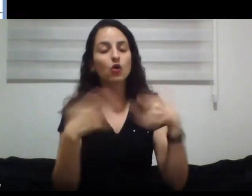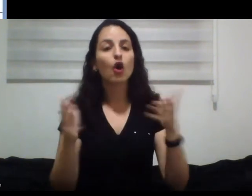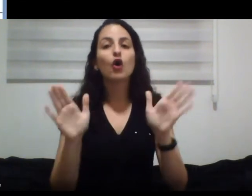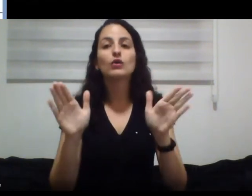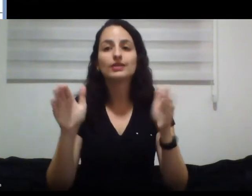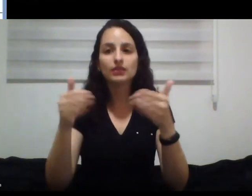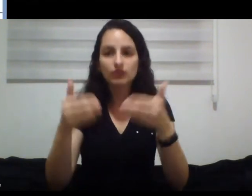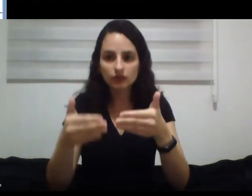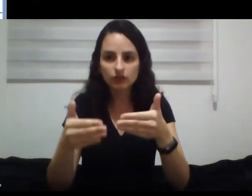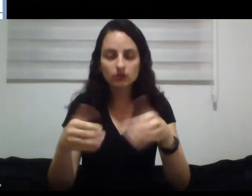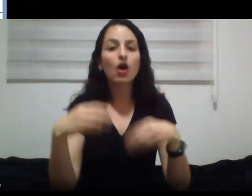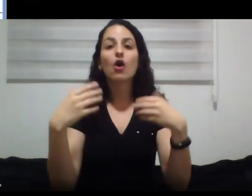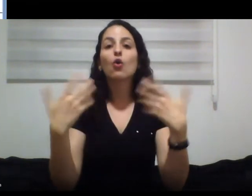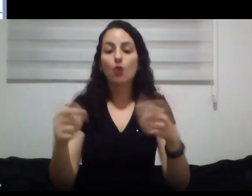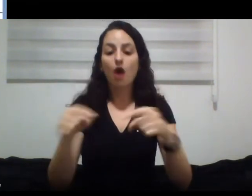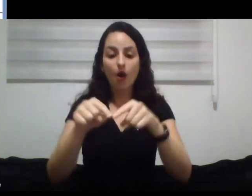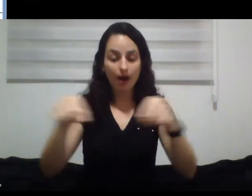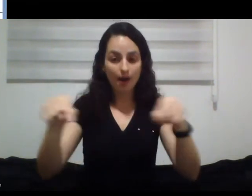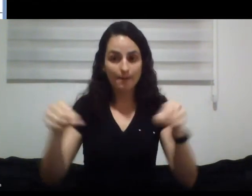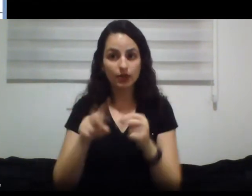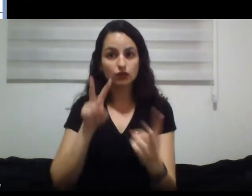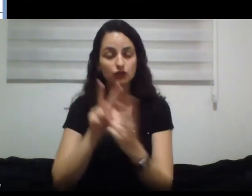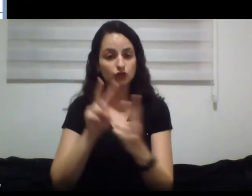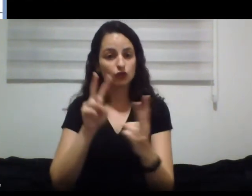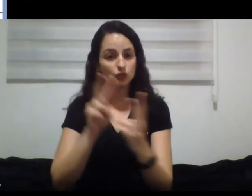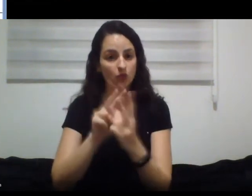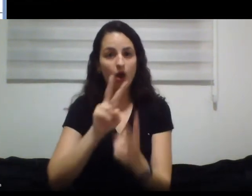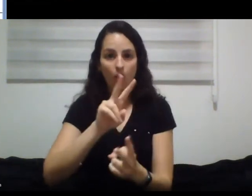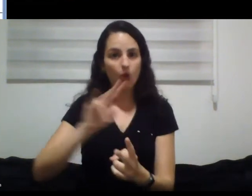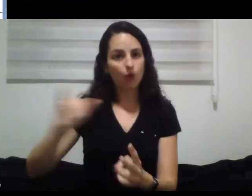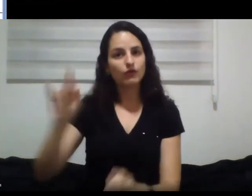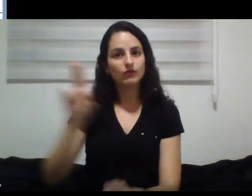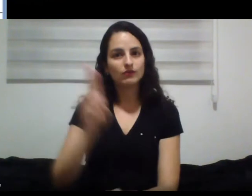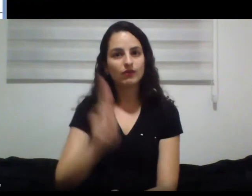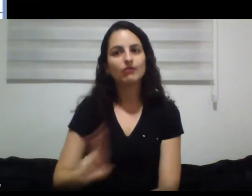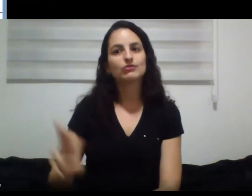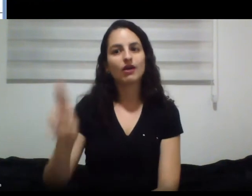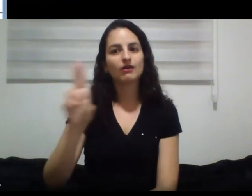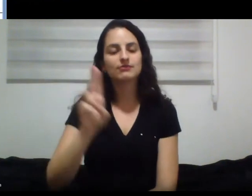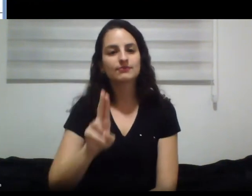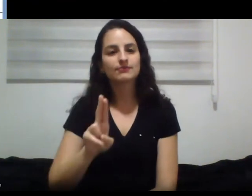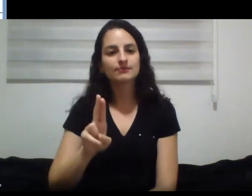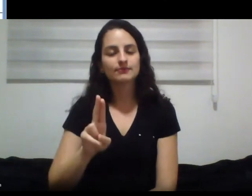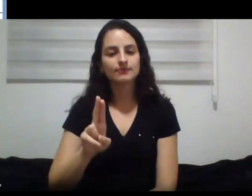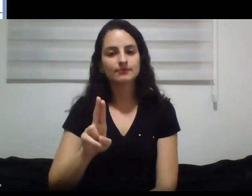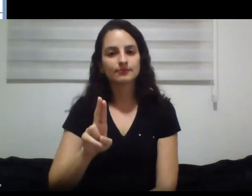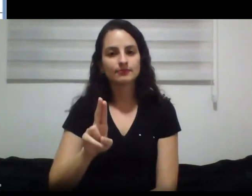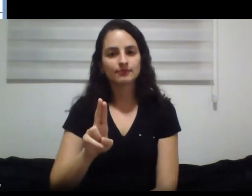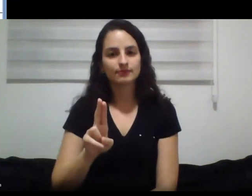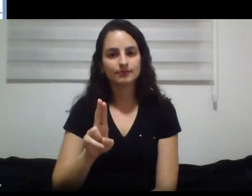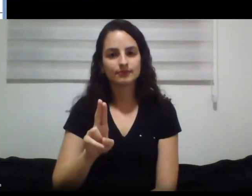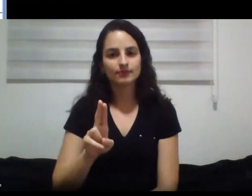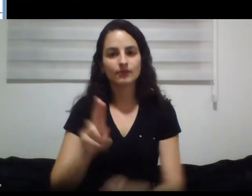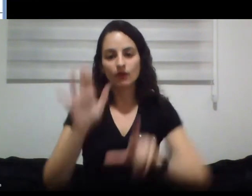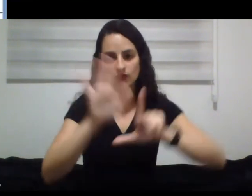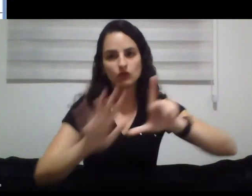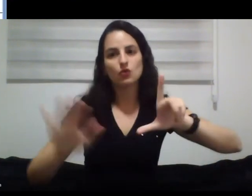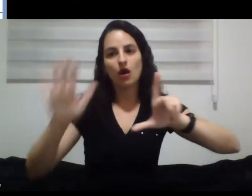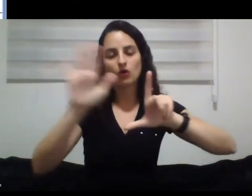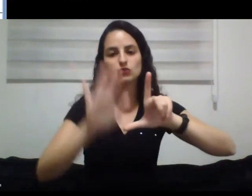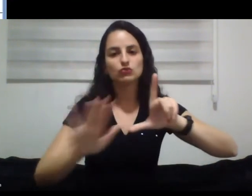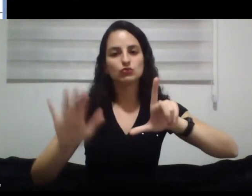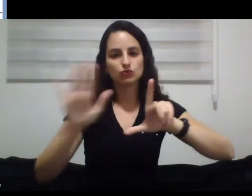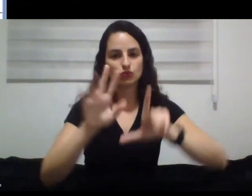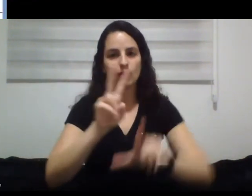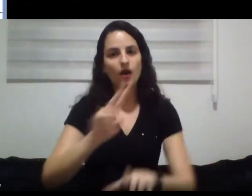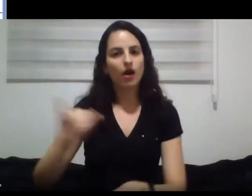Meet, concomitantemente, ou a gente tem que escolher um? Eu não recomendo, viu, Renata? São dois ambientes para administrar, dá